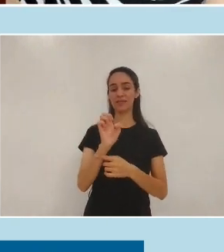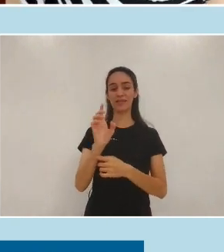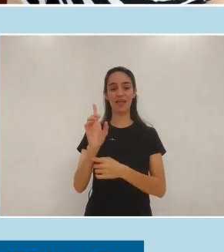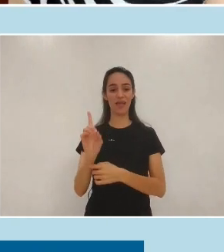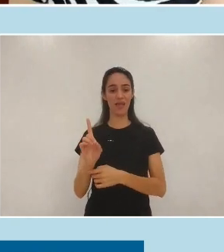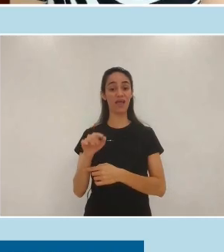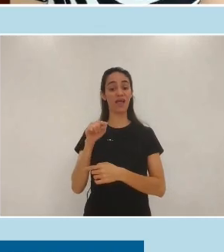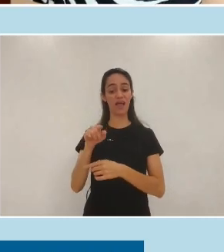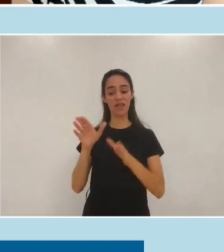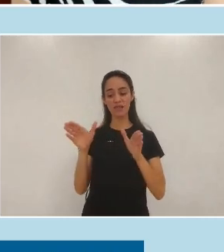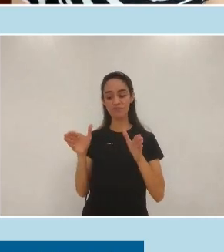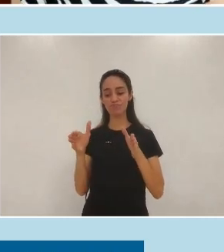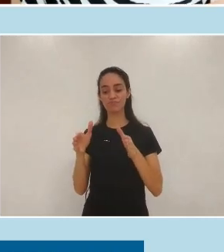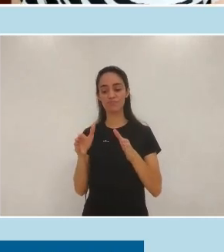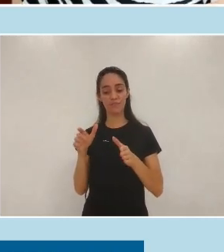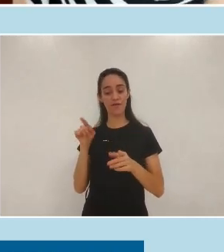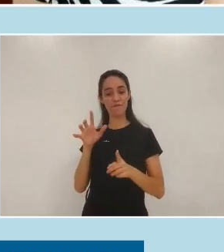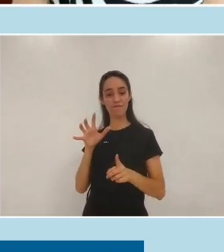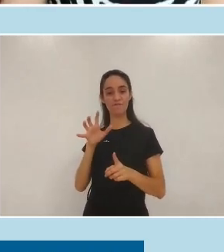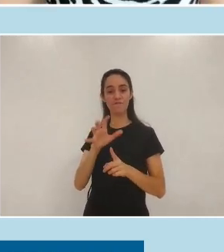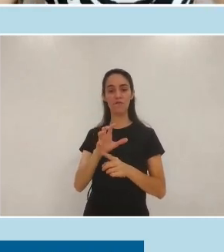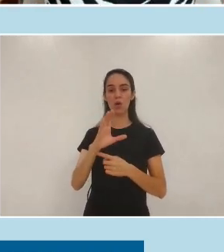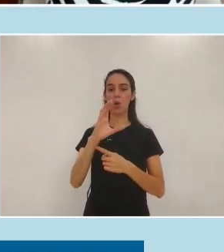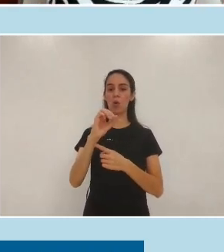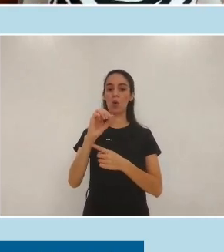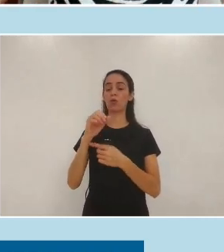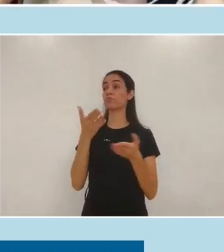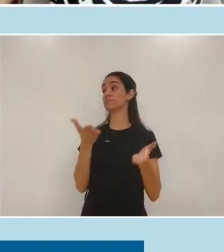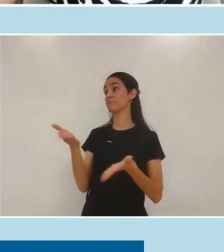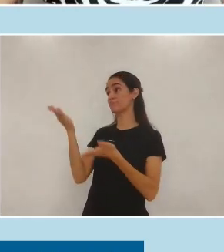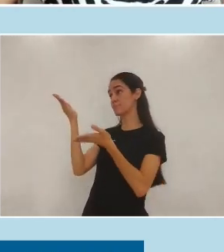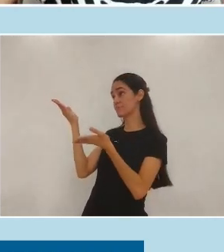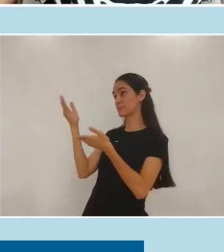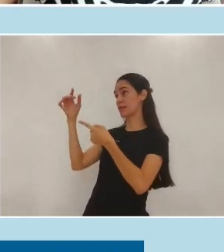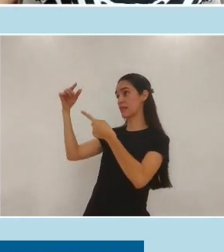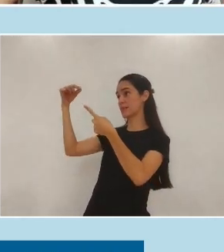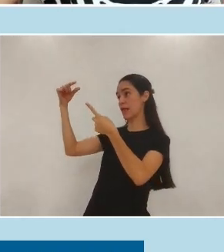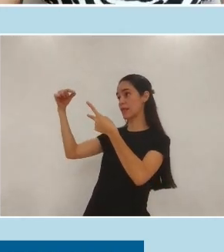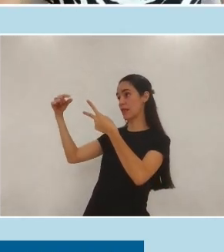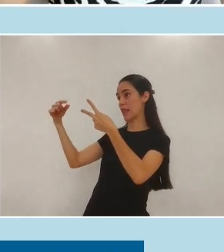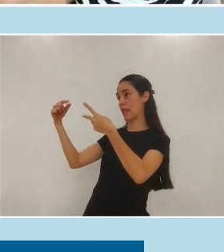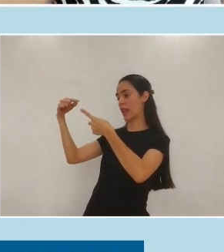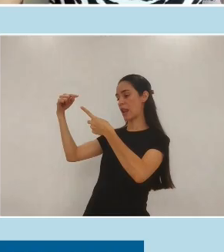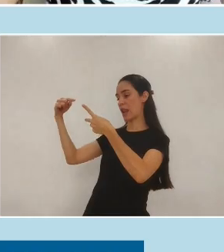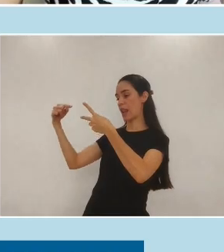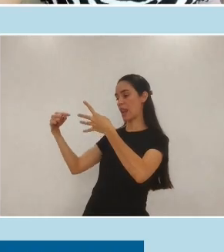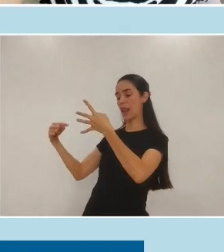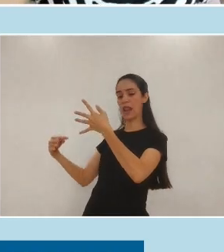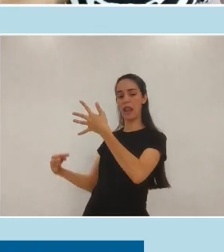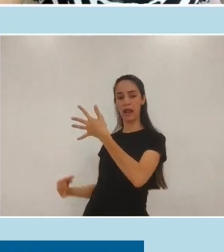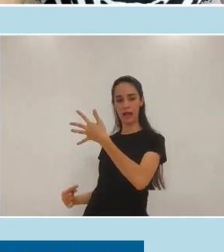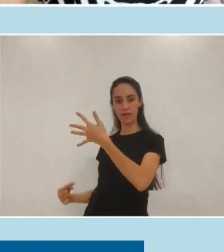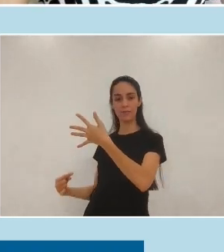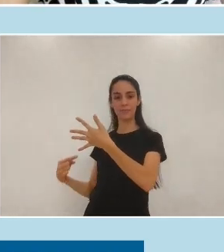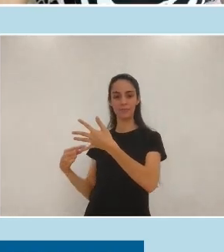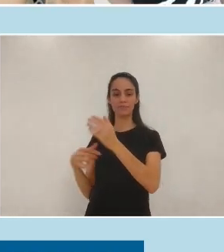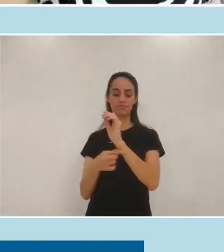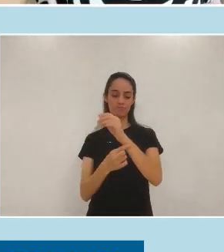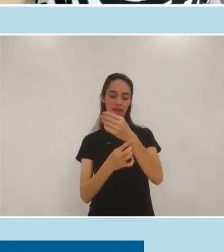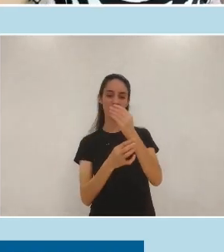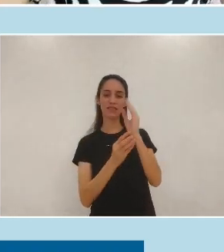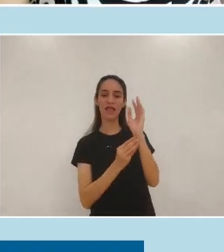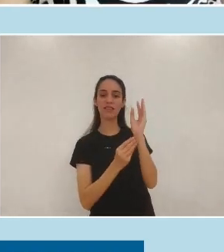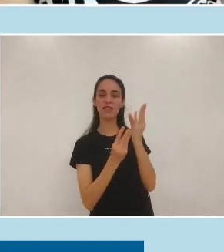afetar o colágeno, o tecido conjuntivo, a propriocepção, o sistema nervoso